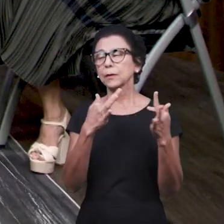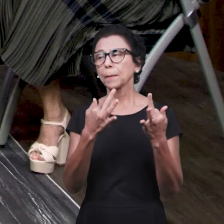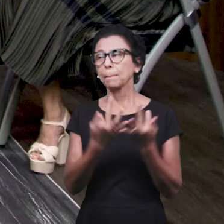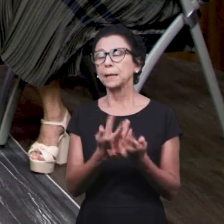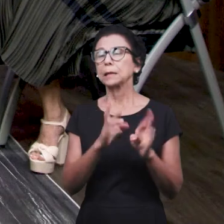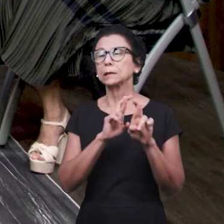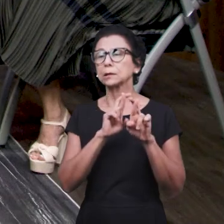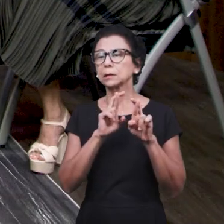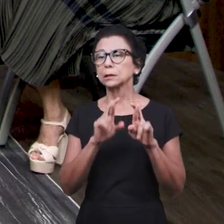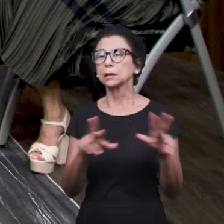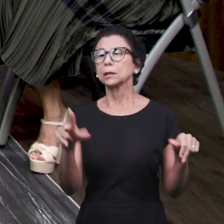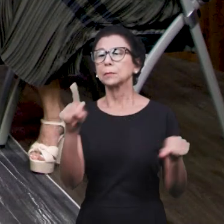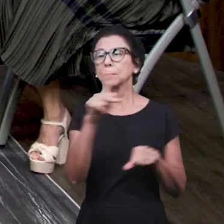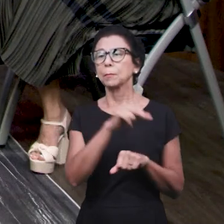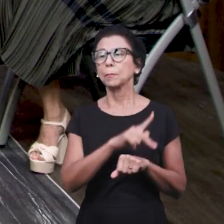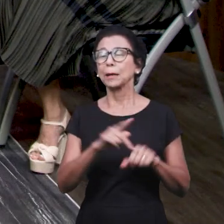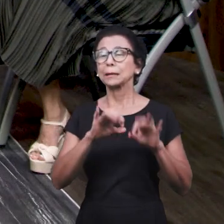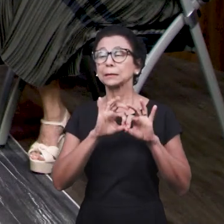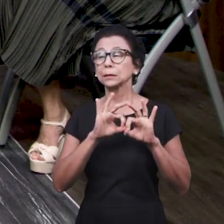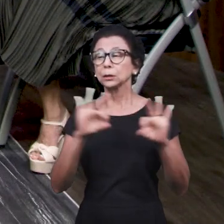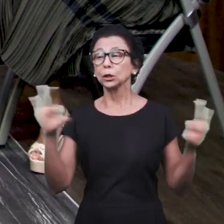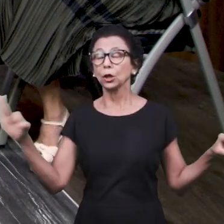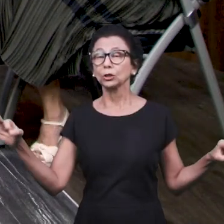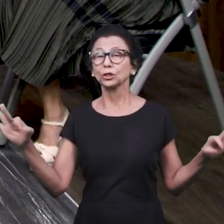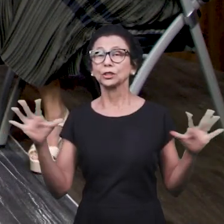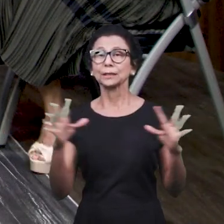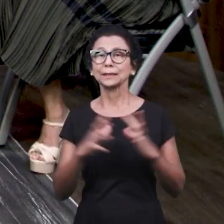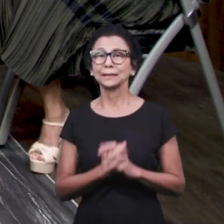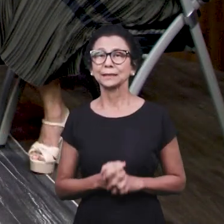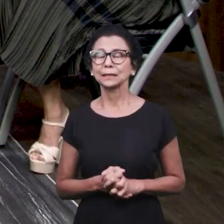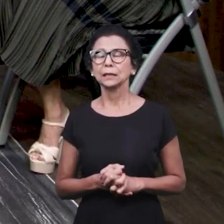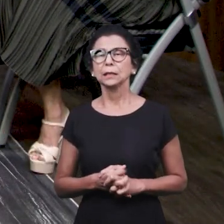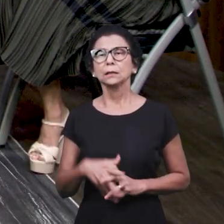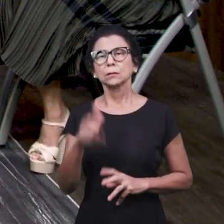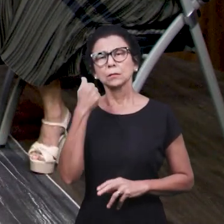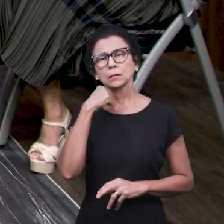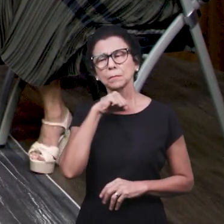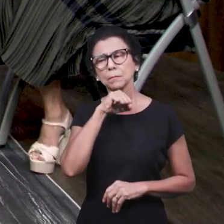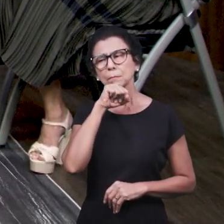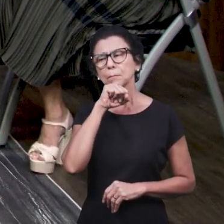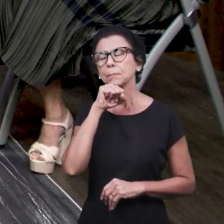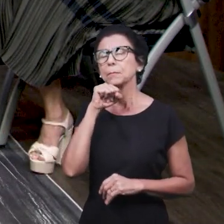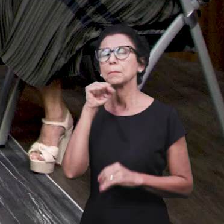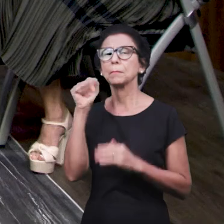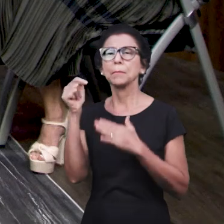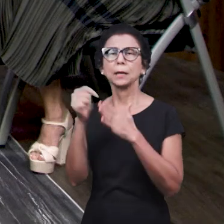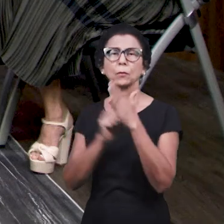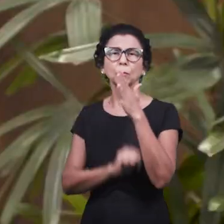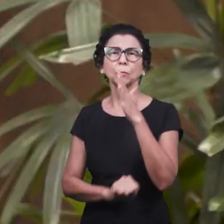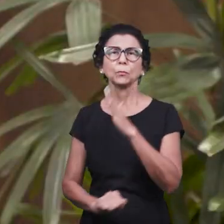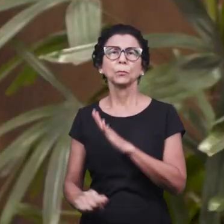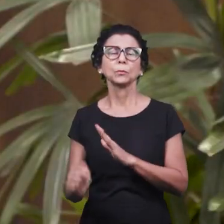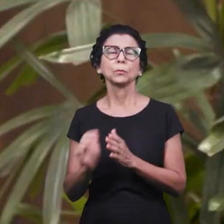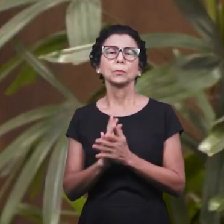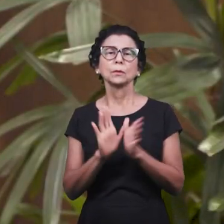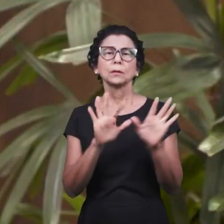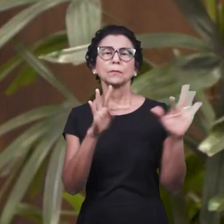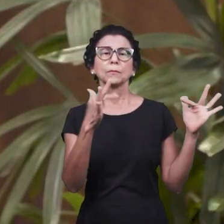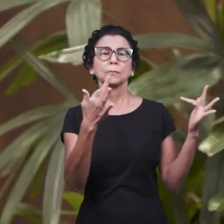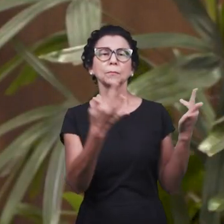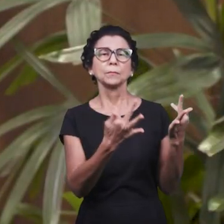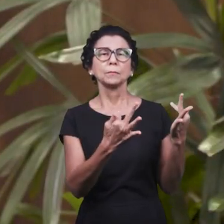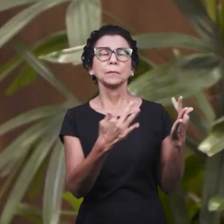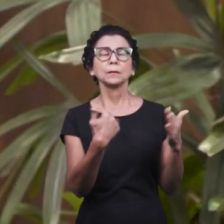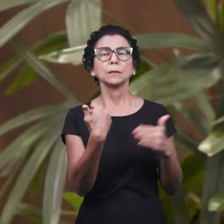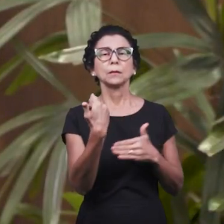terra distante da nossa. Então, muitas mães nos perguntam, assim, qual é a estrutura familiar que